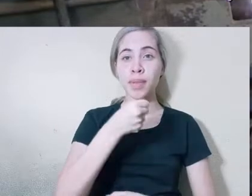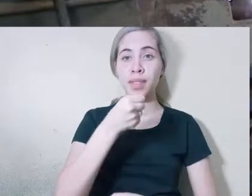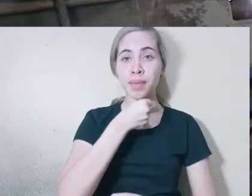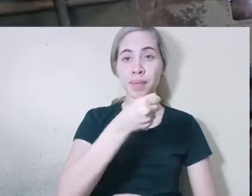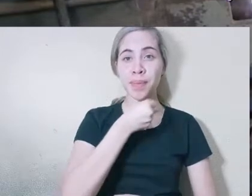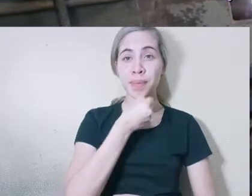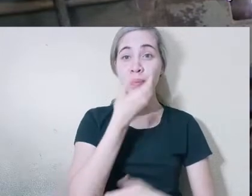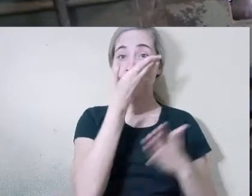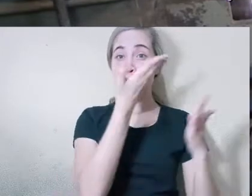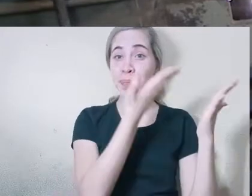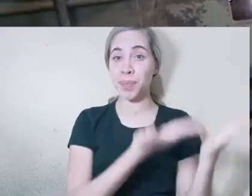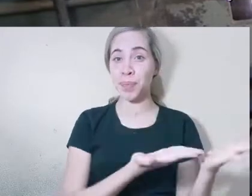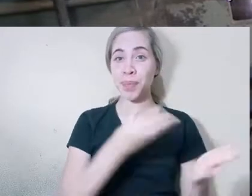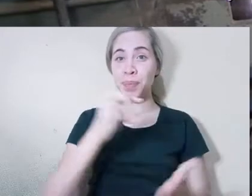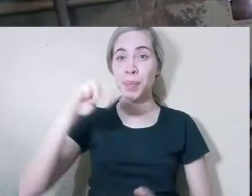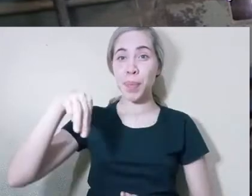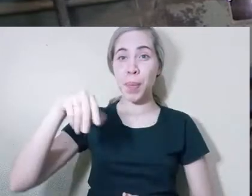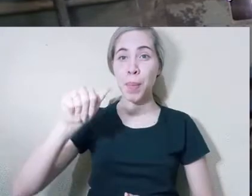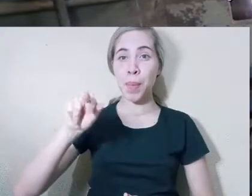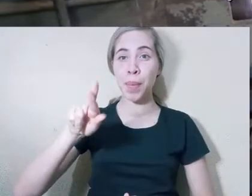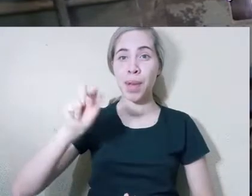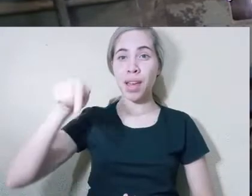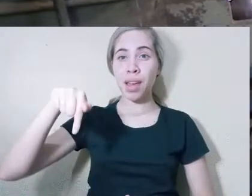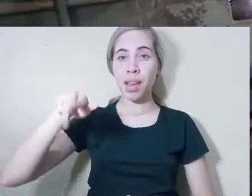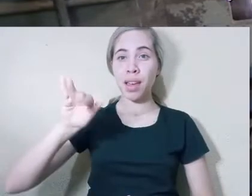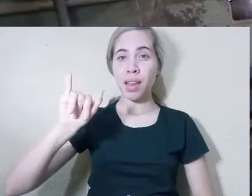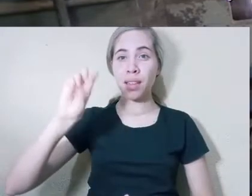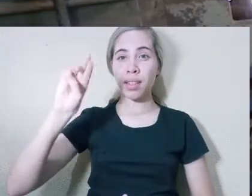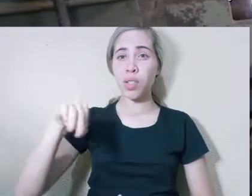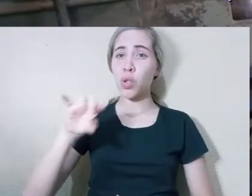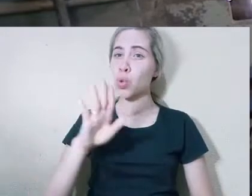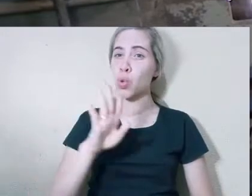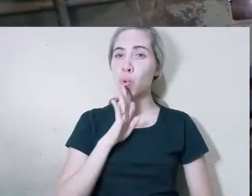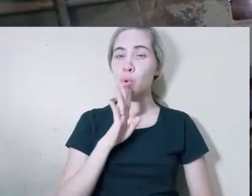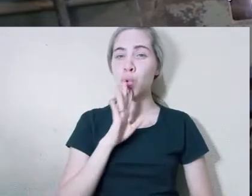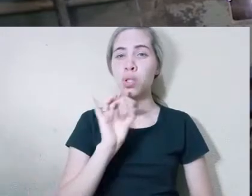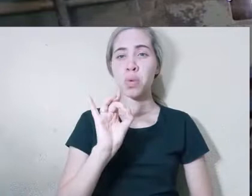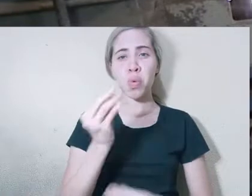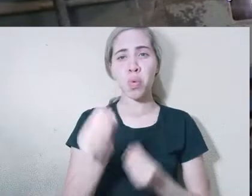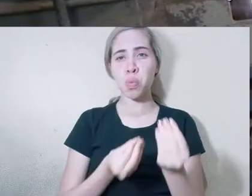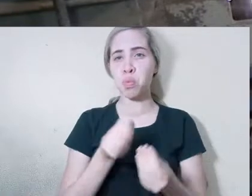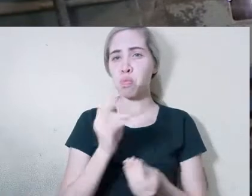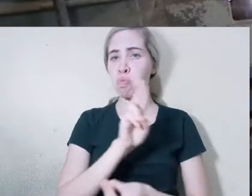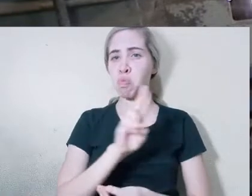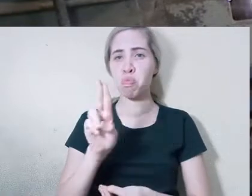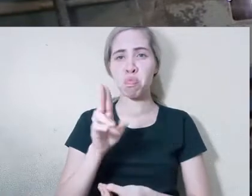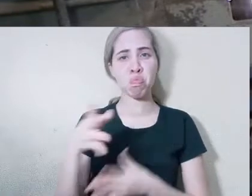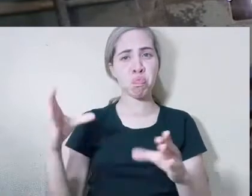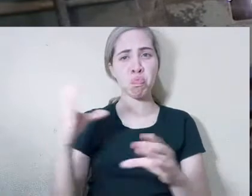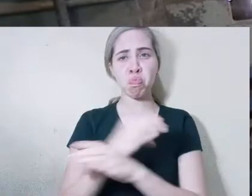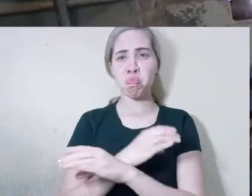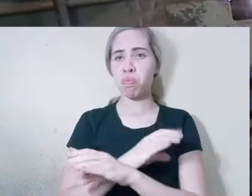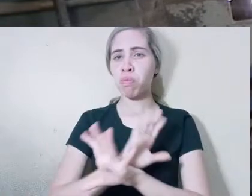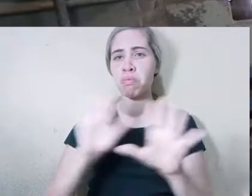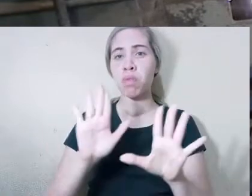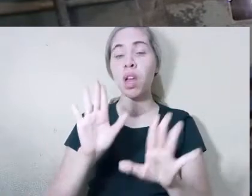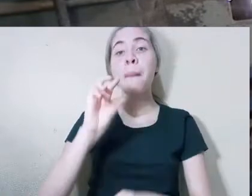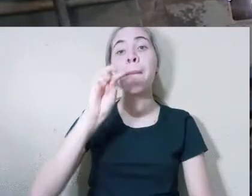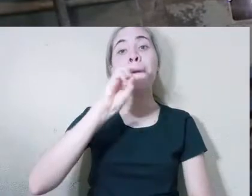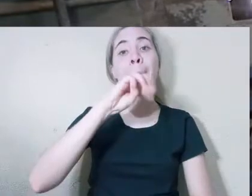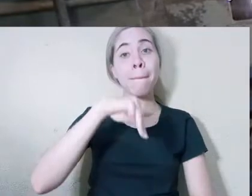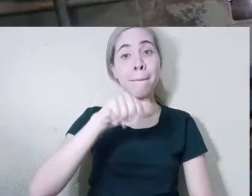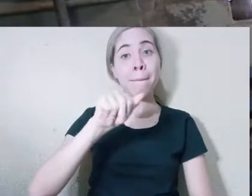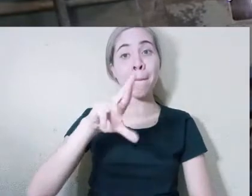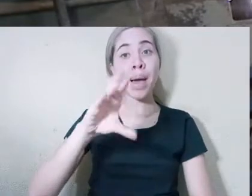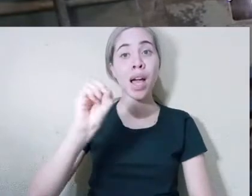entrevistando Marquinhos, né? Eu só conheci como Marquinhos, né? Isso. Mas qual é o teu nome inteiro? Meu nome é Antônio Marques.